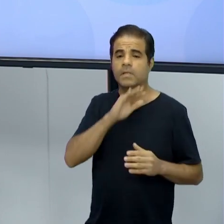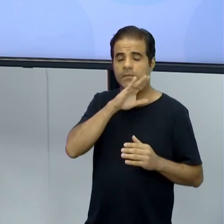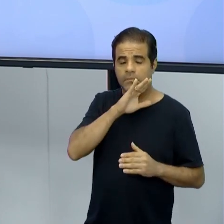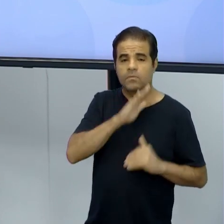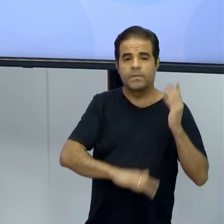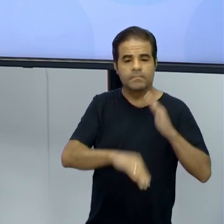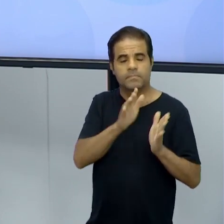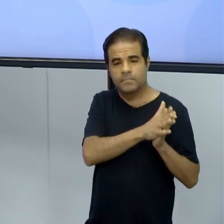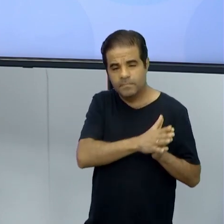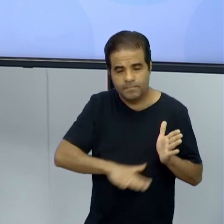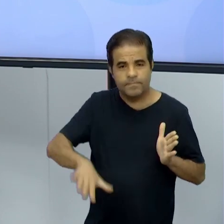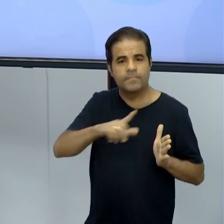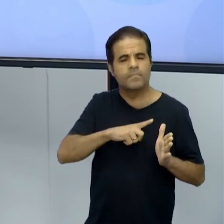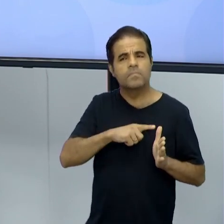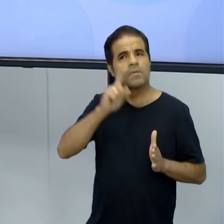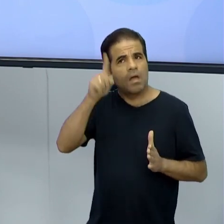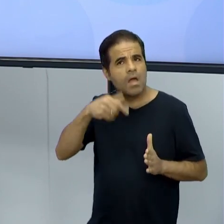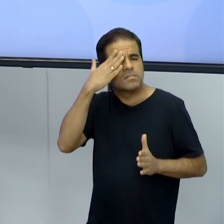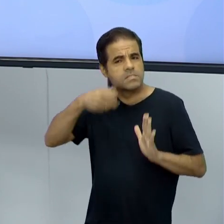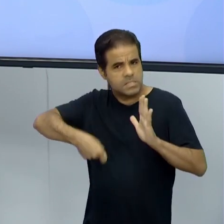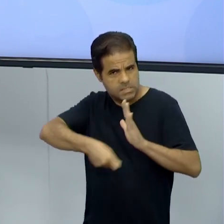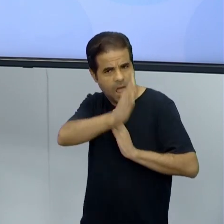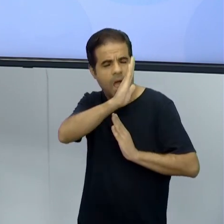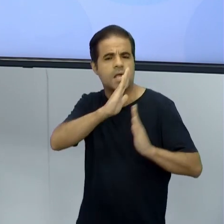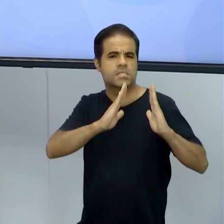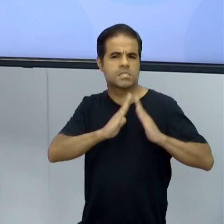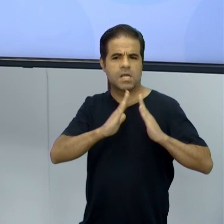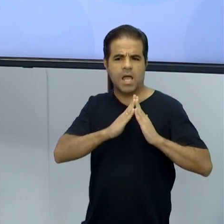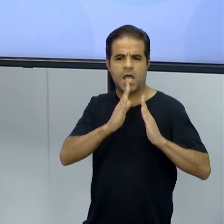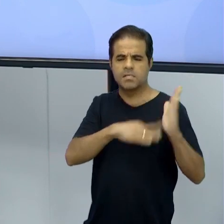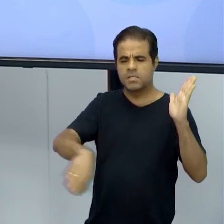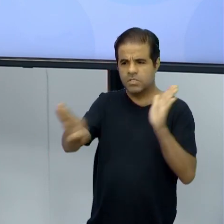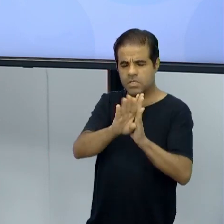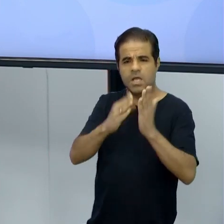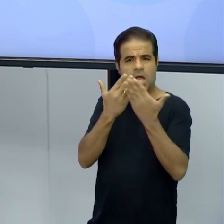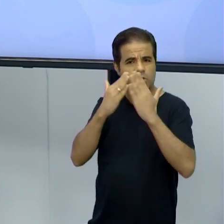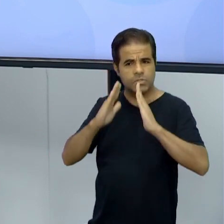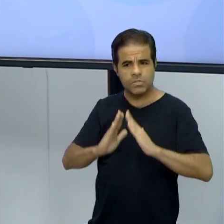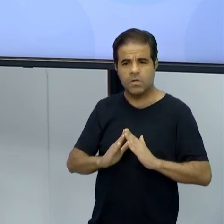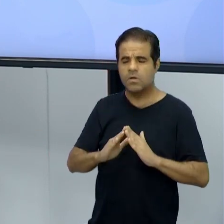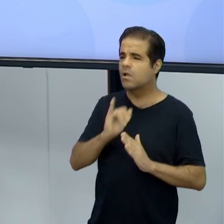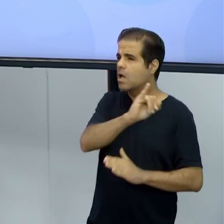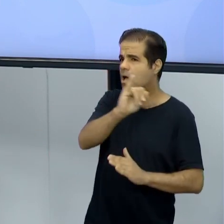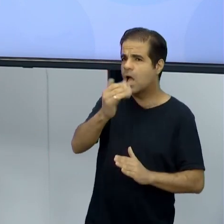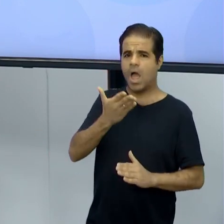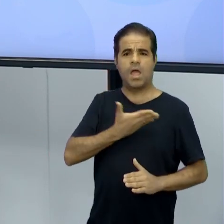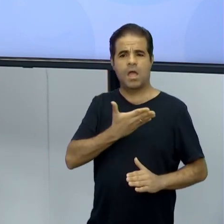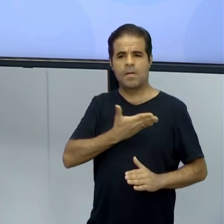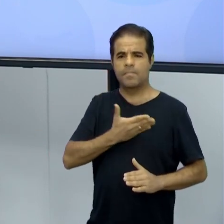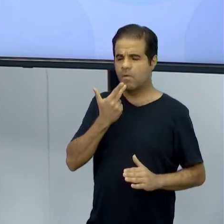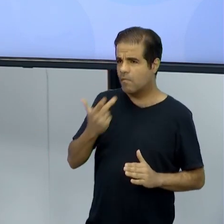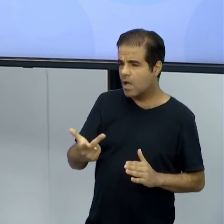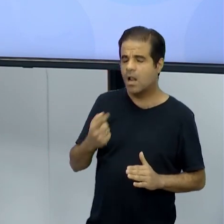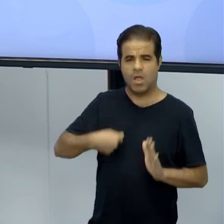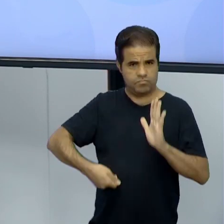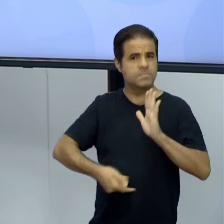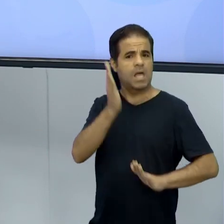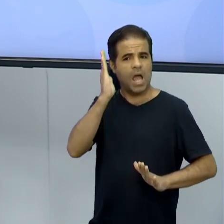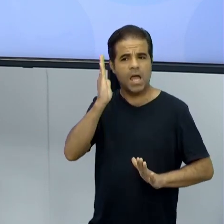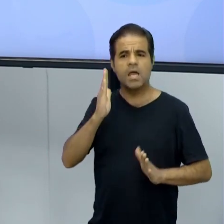viver. Então, quando você sai de casa e chega na escola, você chega para os seus amigos e falam assim, olha, caramba, eu saí